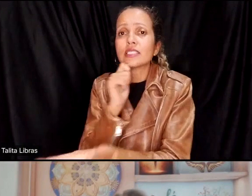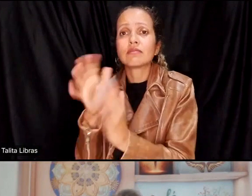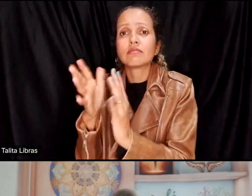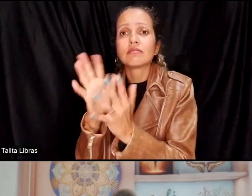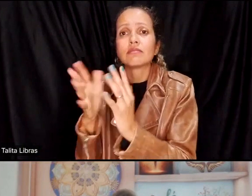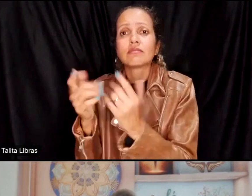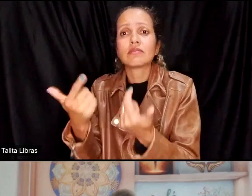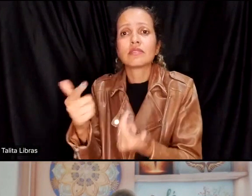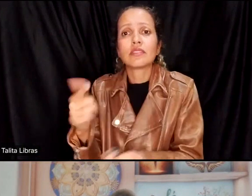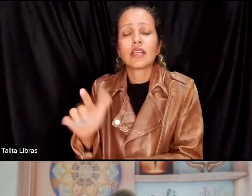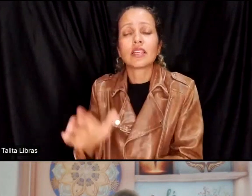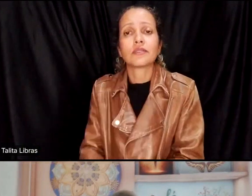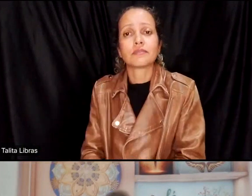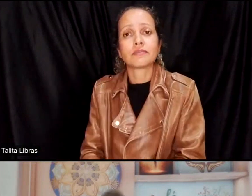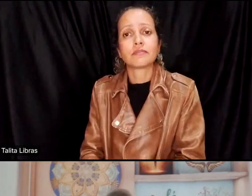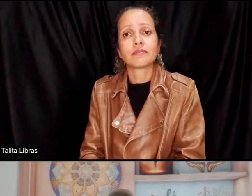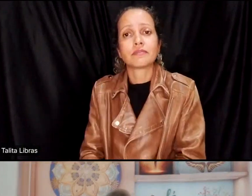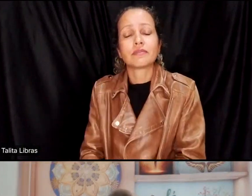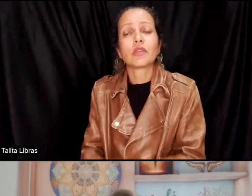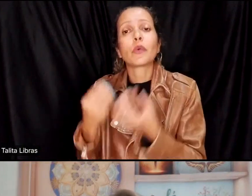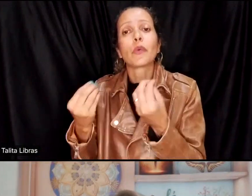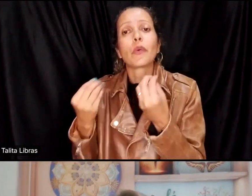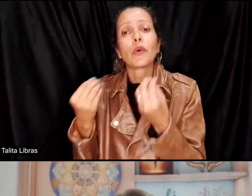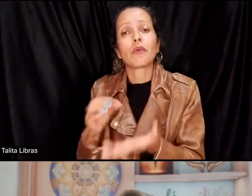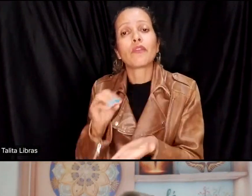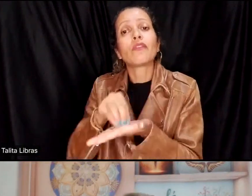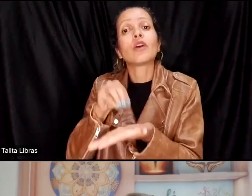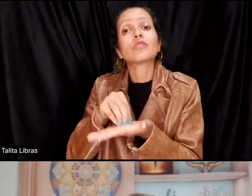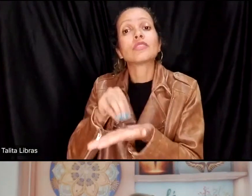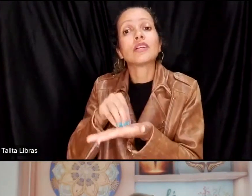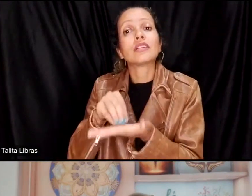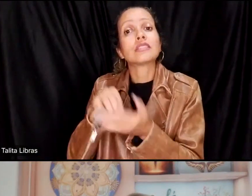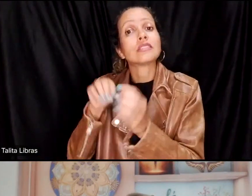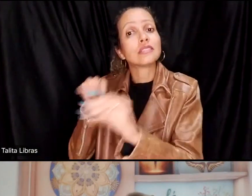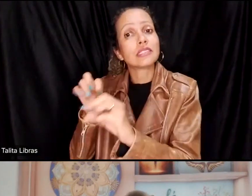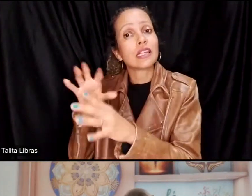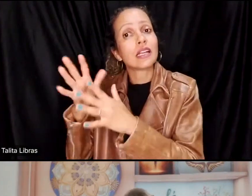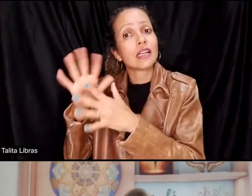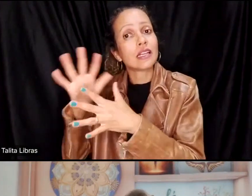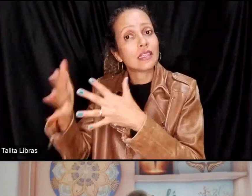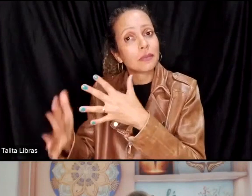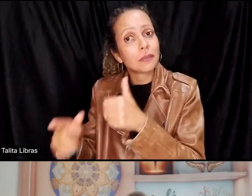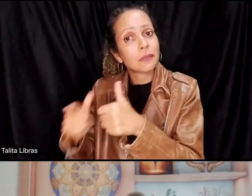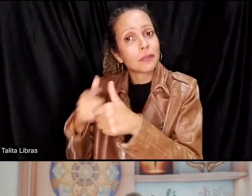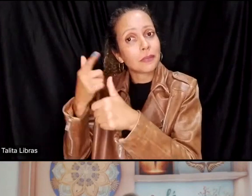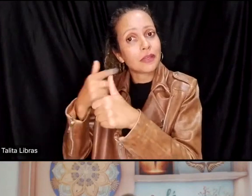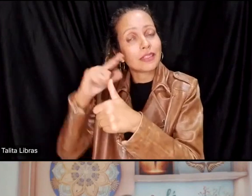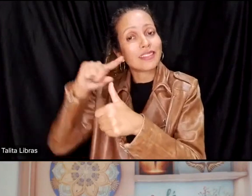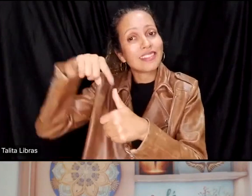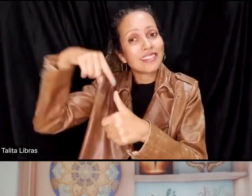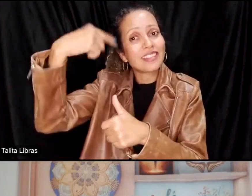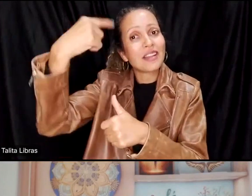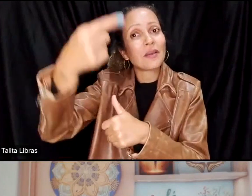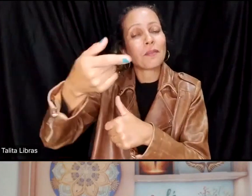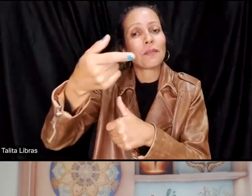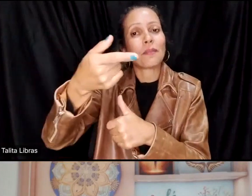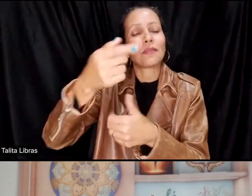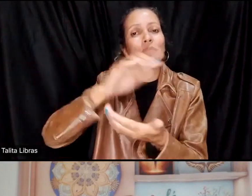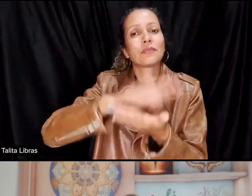criança surda na educação infantil, vamos contratar um intérprete e não um professor bilíngue.